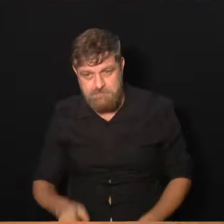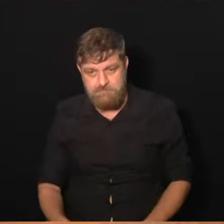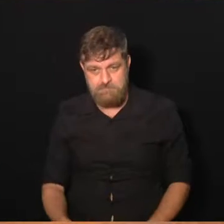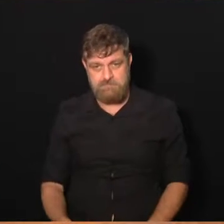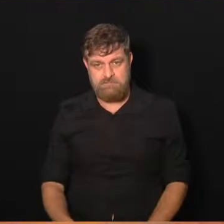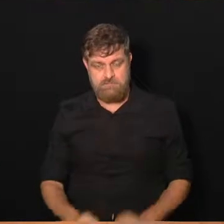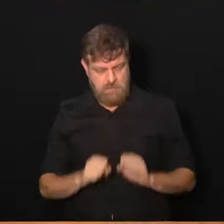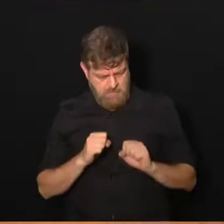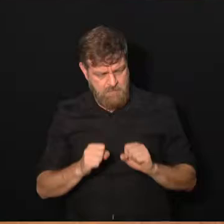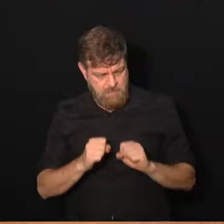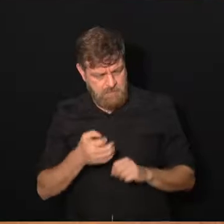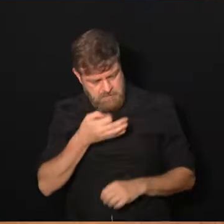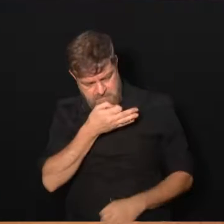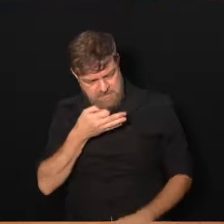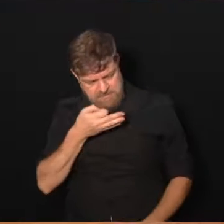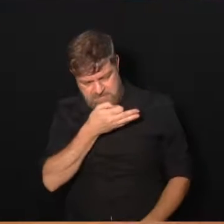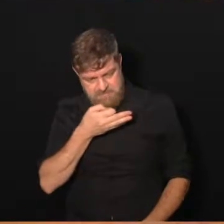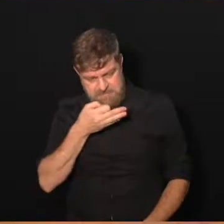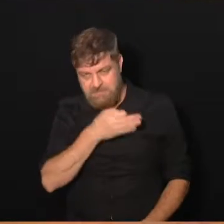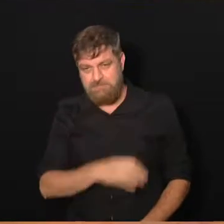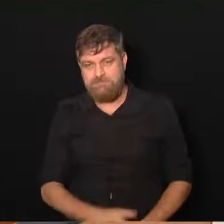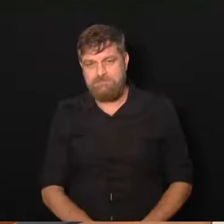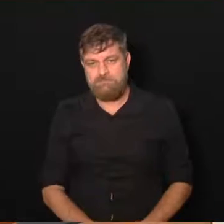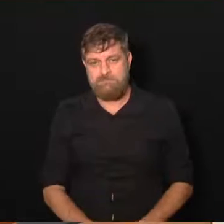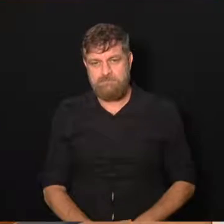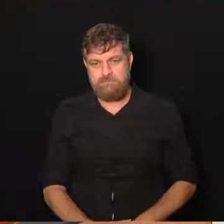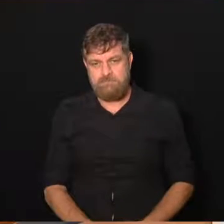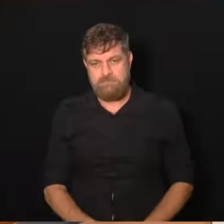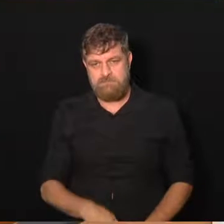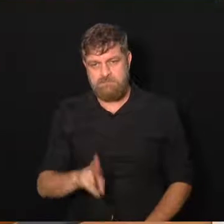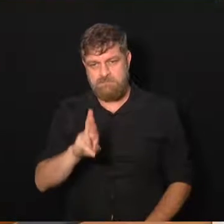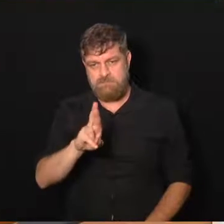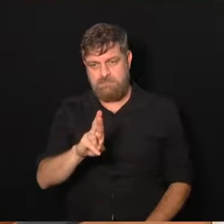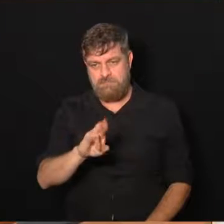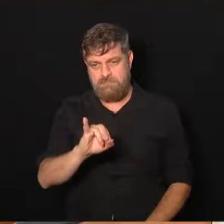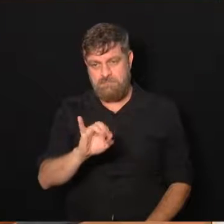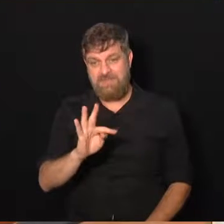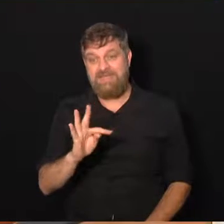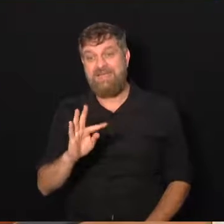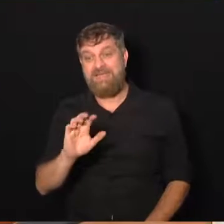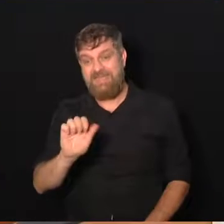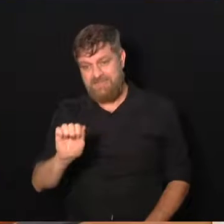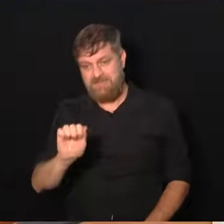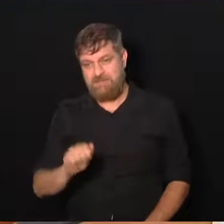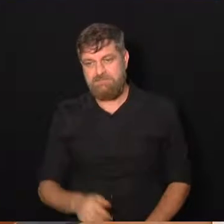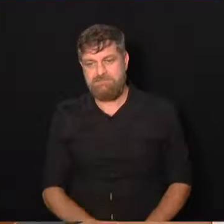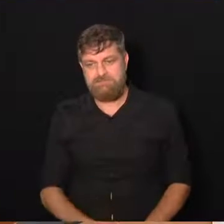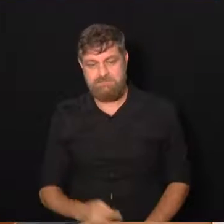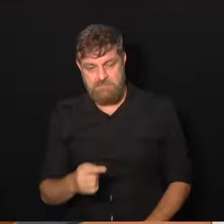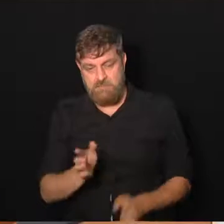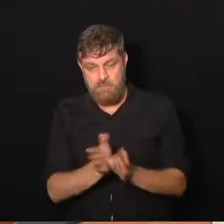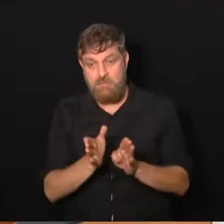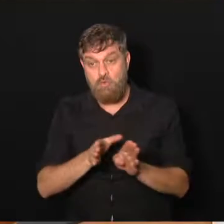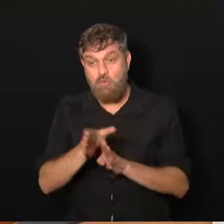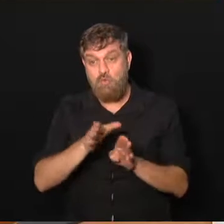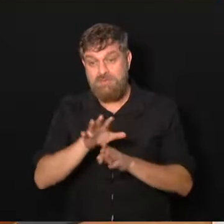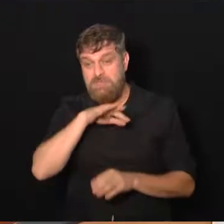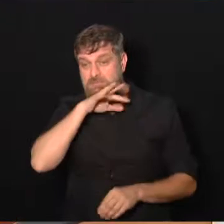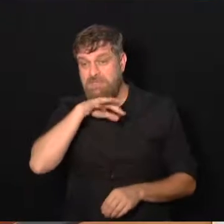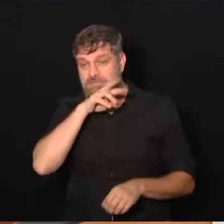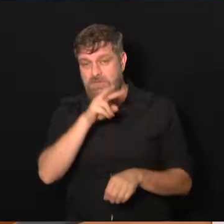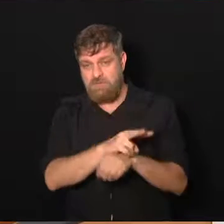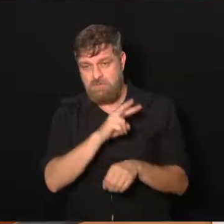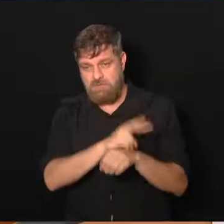microfone está aberto à fala. A Rita Morilla, nossa conselheira. Rita Murila,